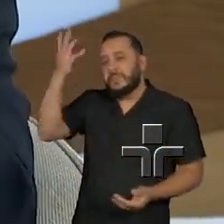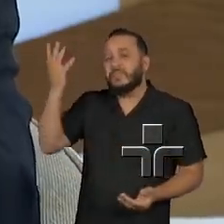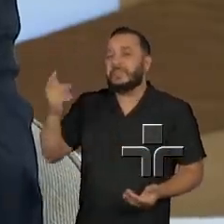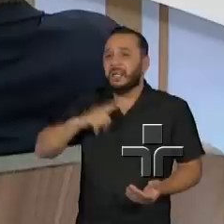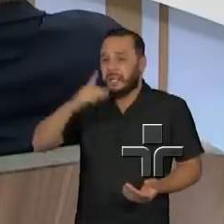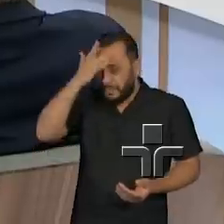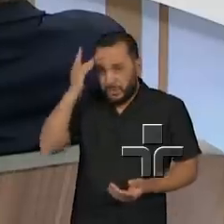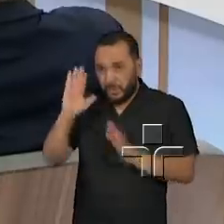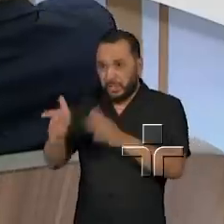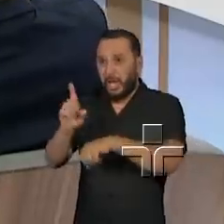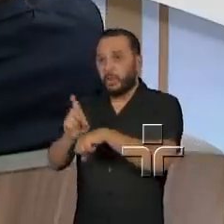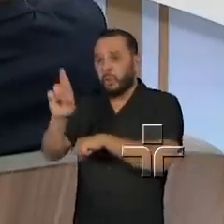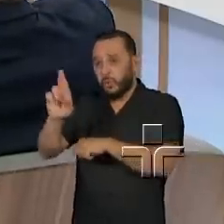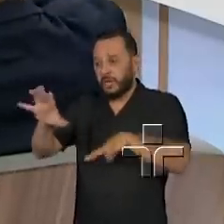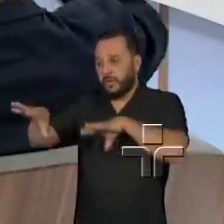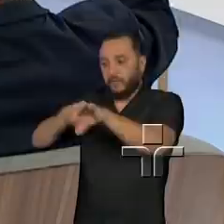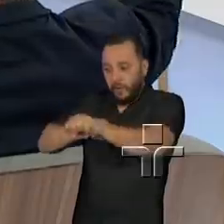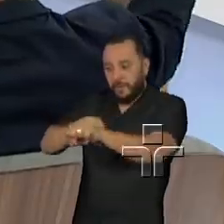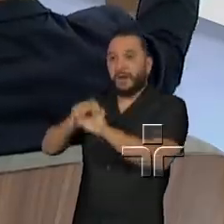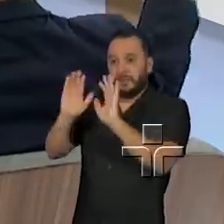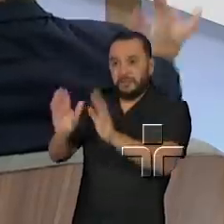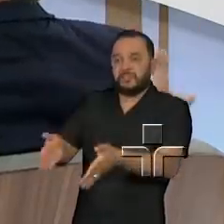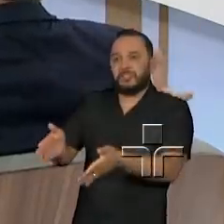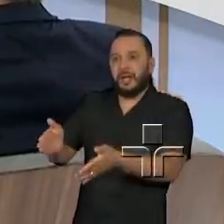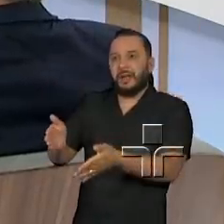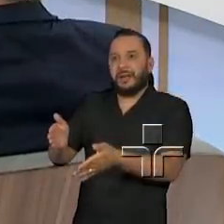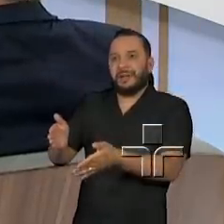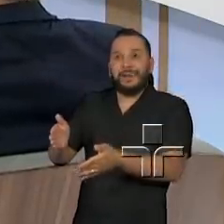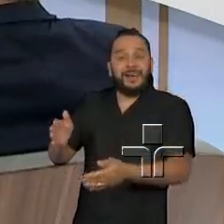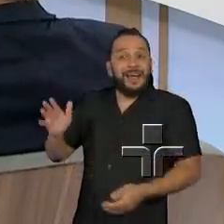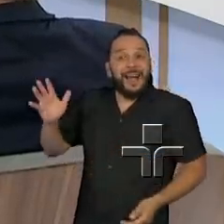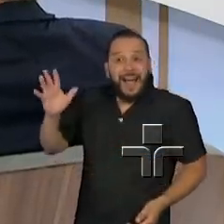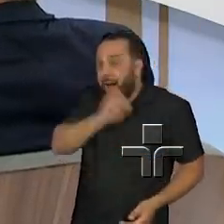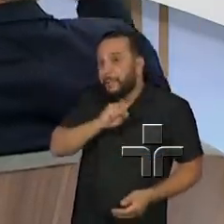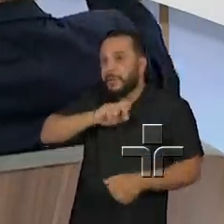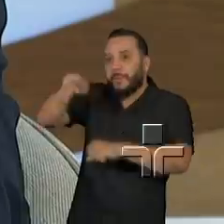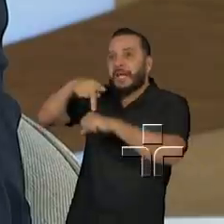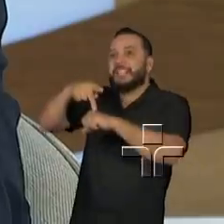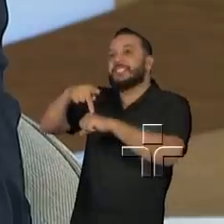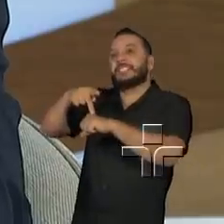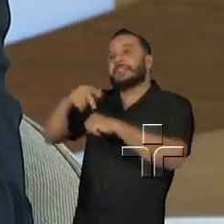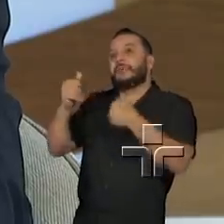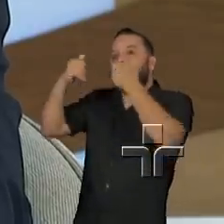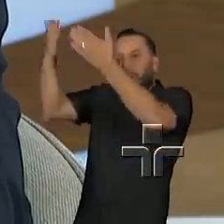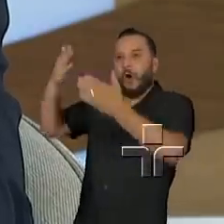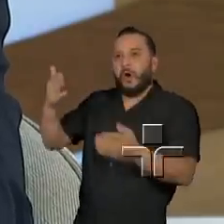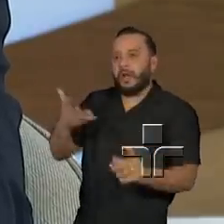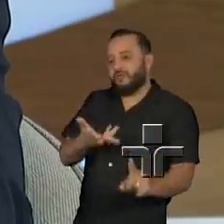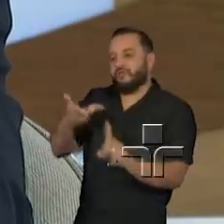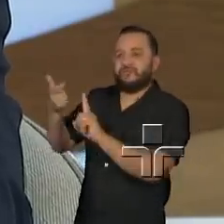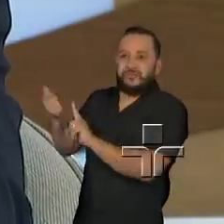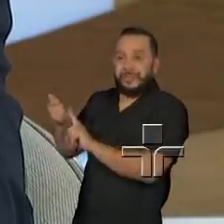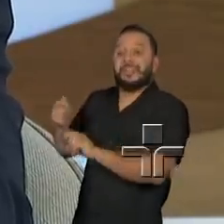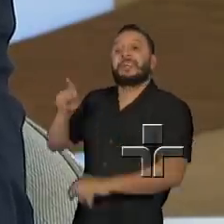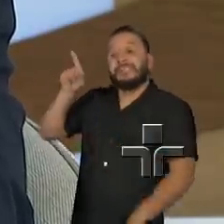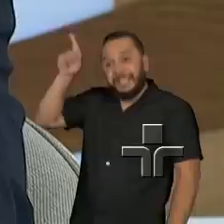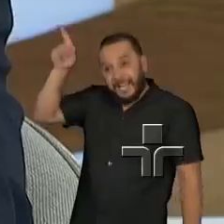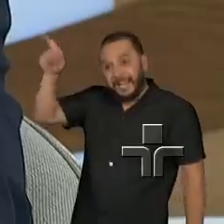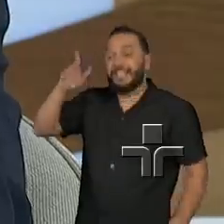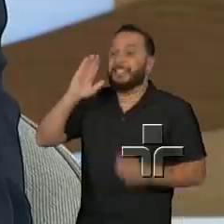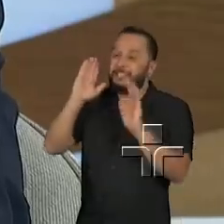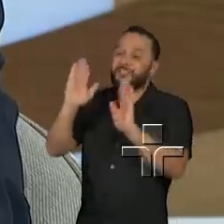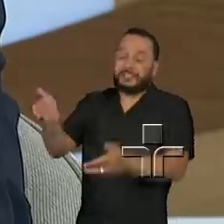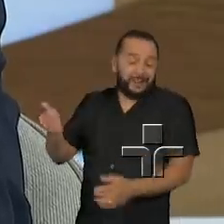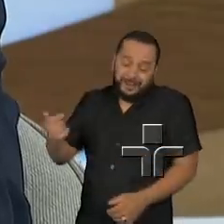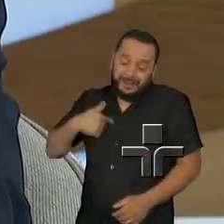pessoas terminam o seu doutorado, elas são absorvidas muito rapidamente no primeiro mundo. E elas vão passar aí 4, 5 anos ganhando uma bolsa que às vezes é melhor do que o